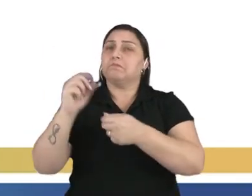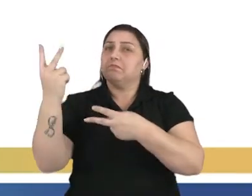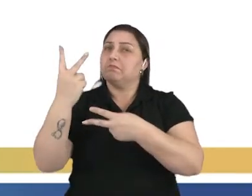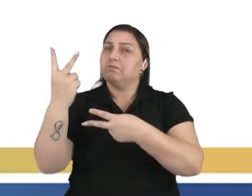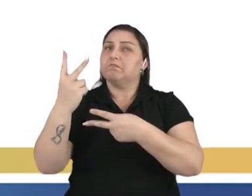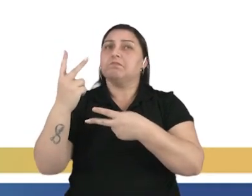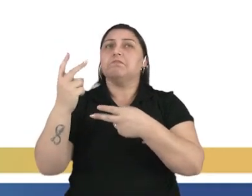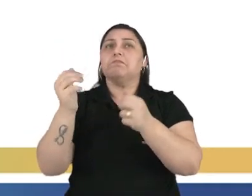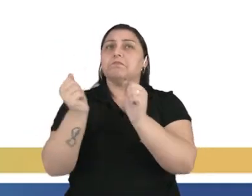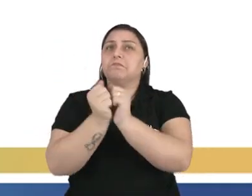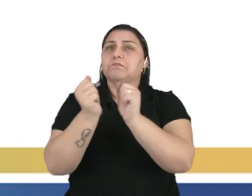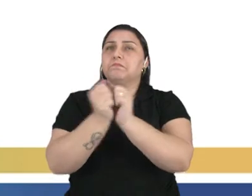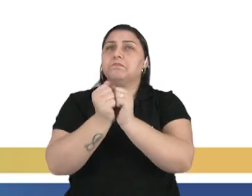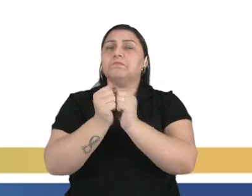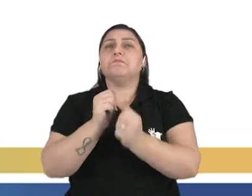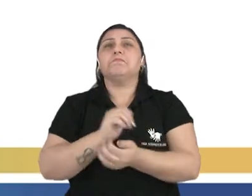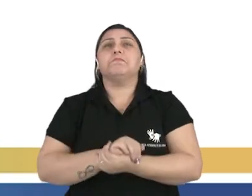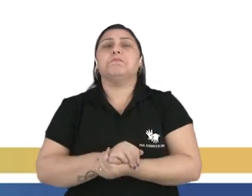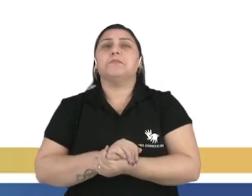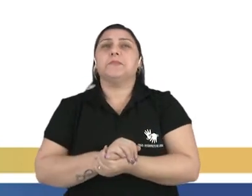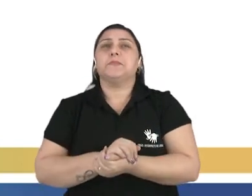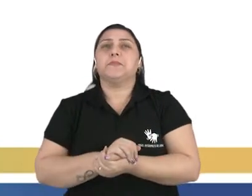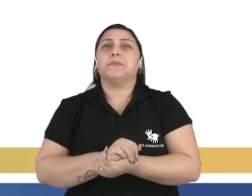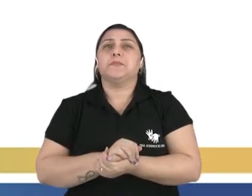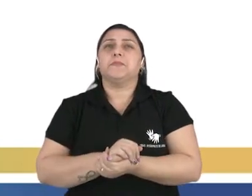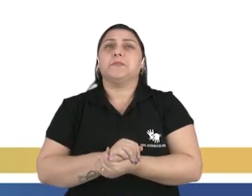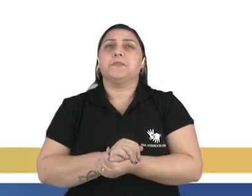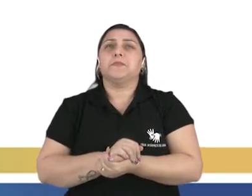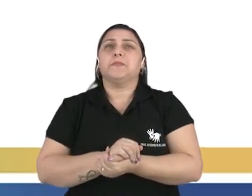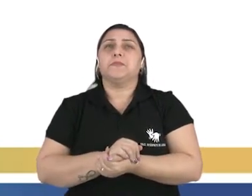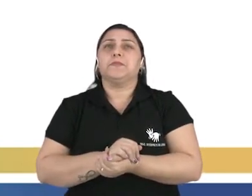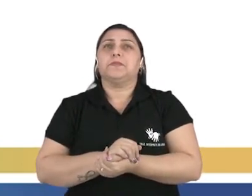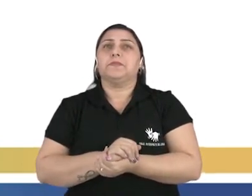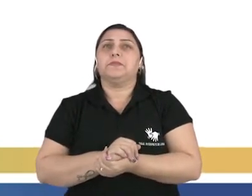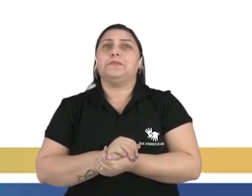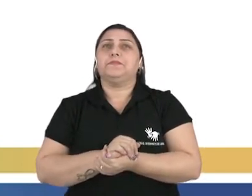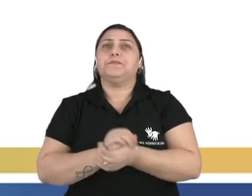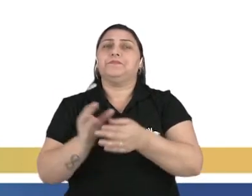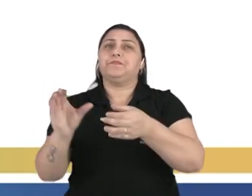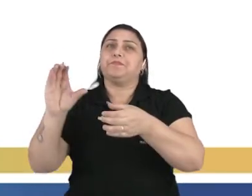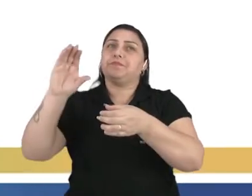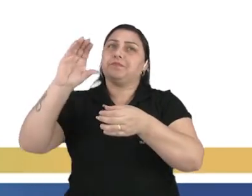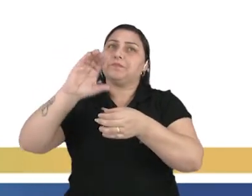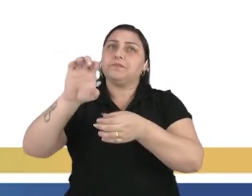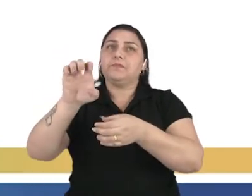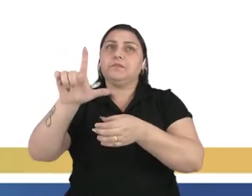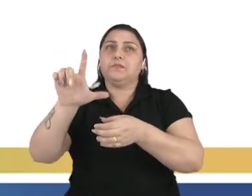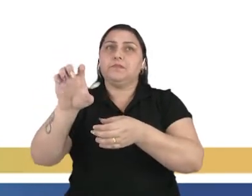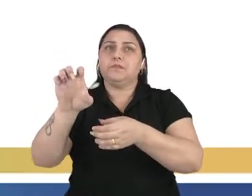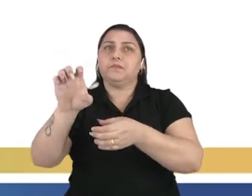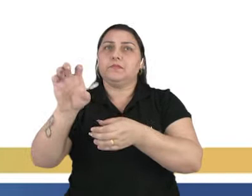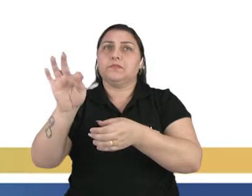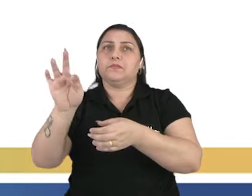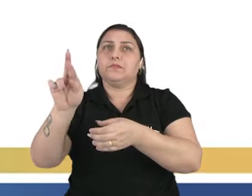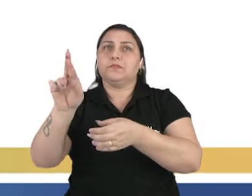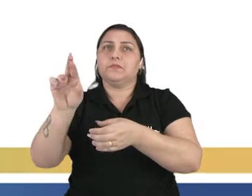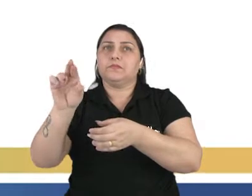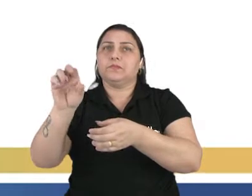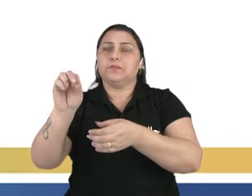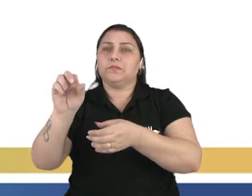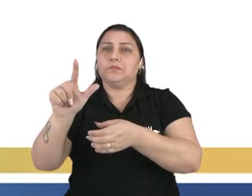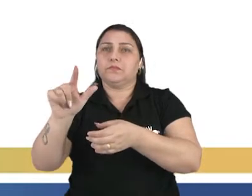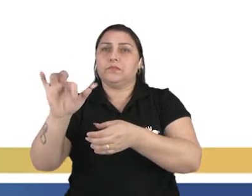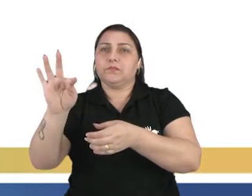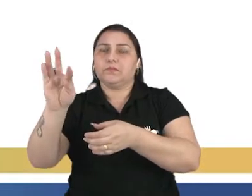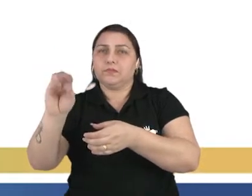como Galvani tinha descoberto aqui. Então ele pegou o cobre e o zinco, colocou uma solução aqui que nós chamamos de eletrólito, né, uma solução que poderia ser, por